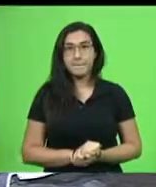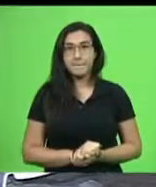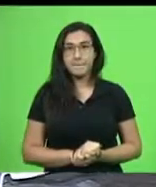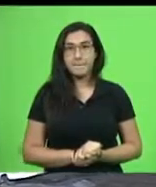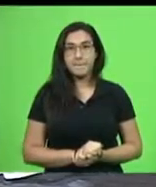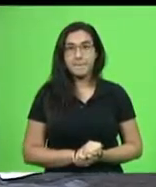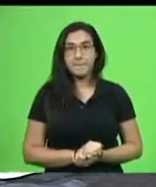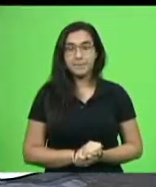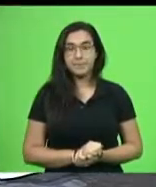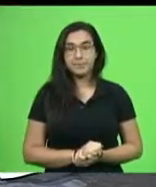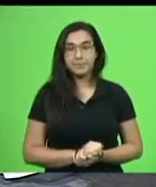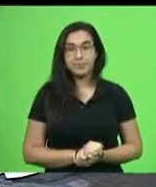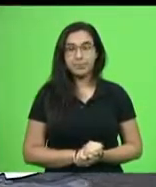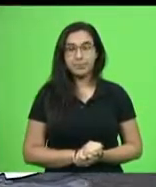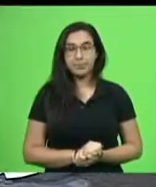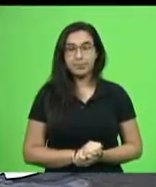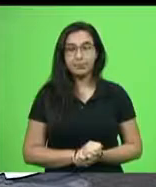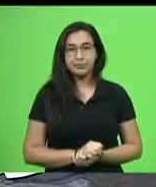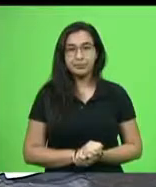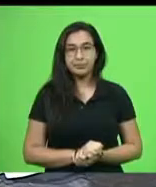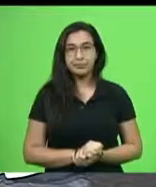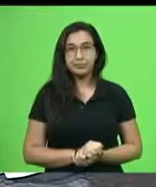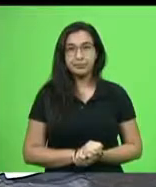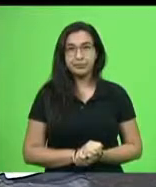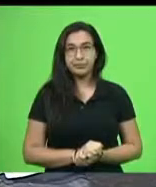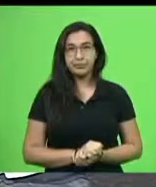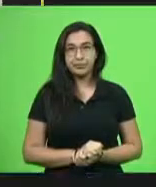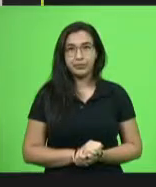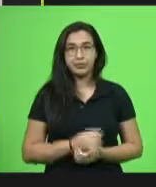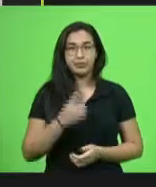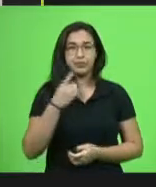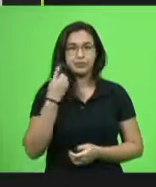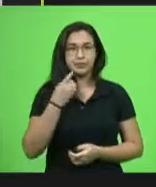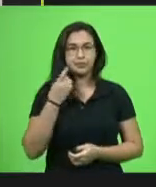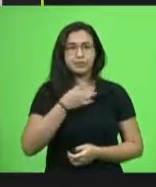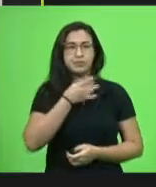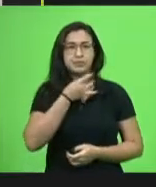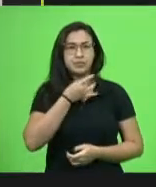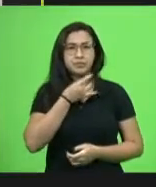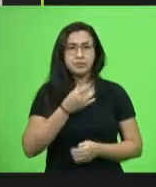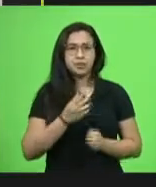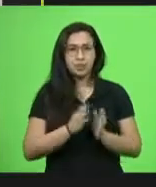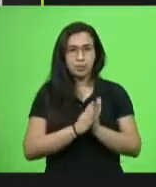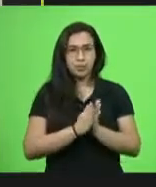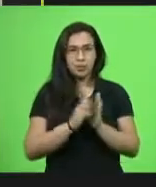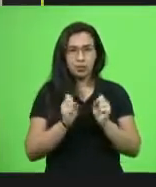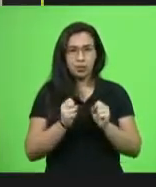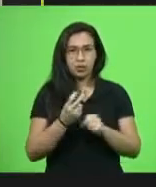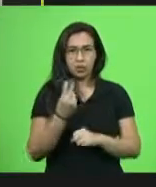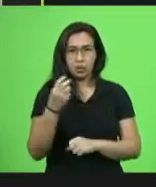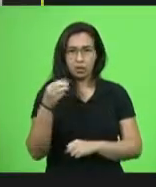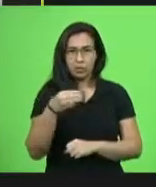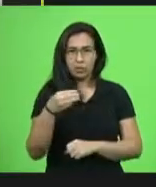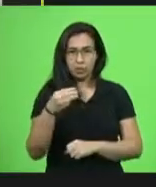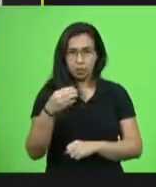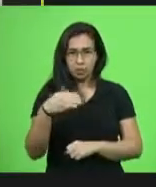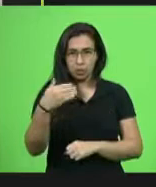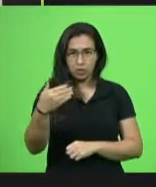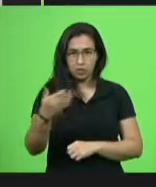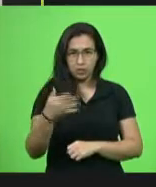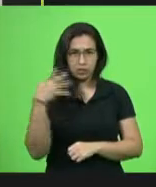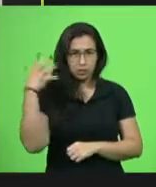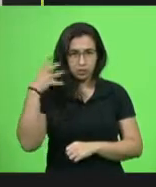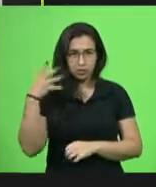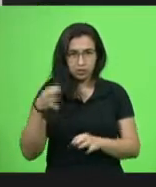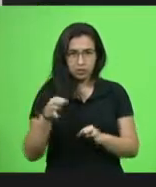Caro deputado Cobalcini, quando puder, me dá 2 minutos, tá? Pode ser no